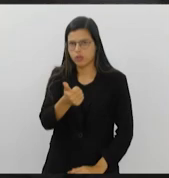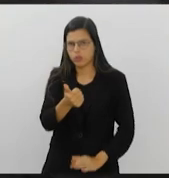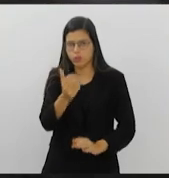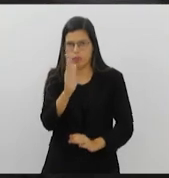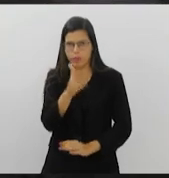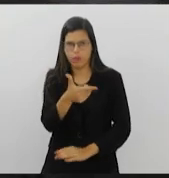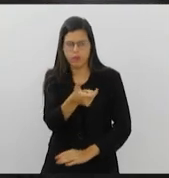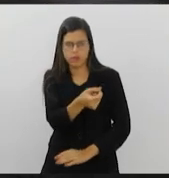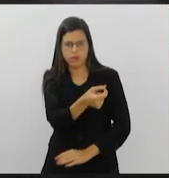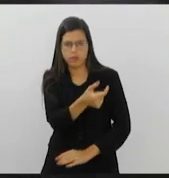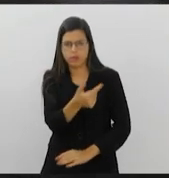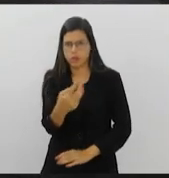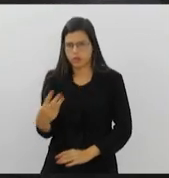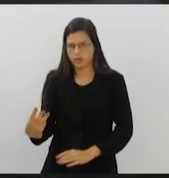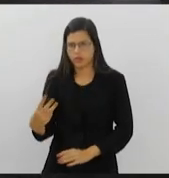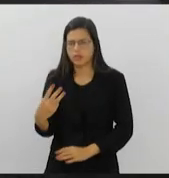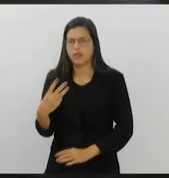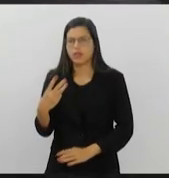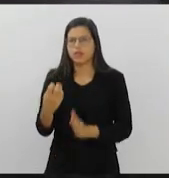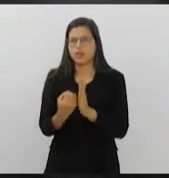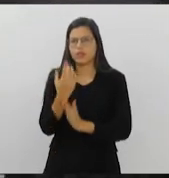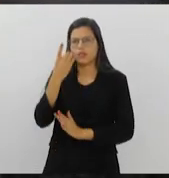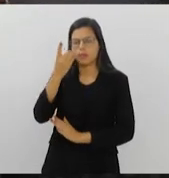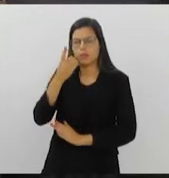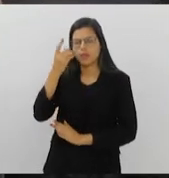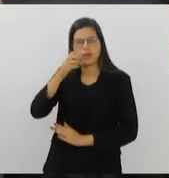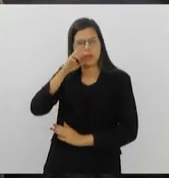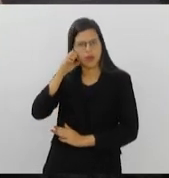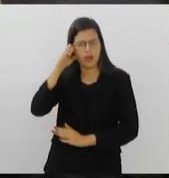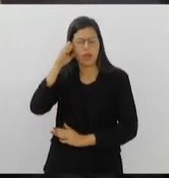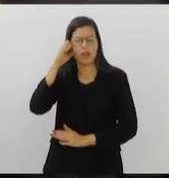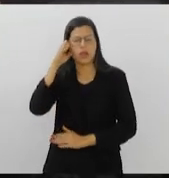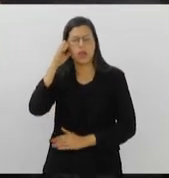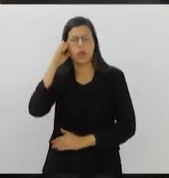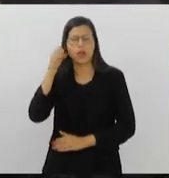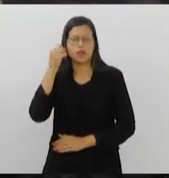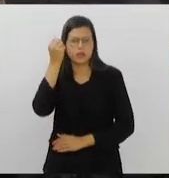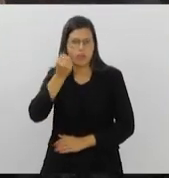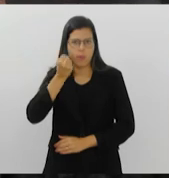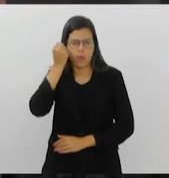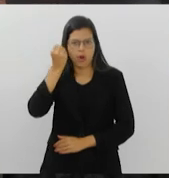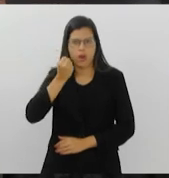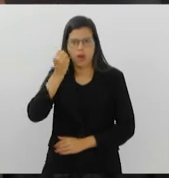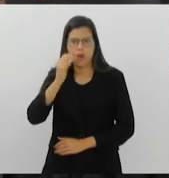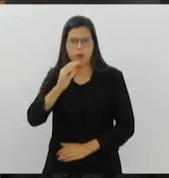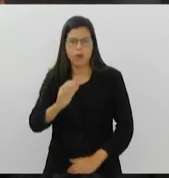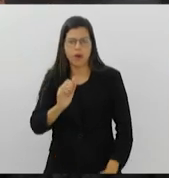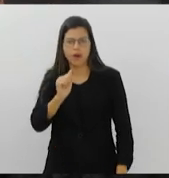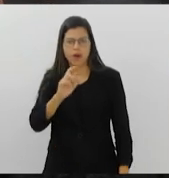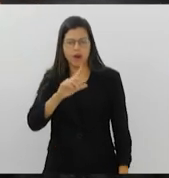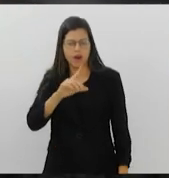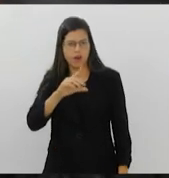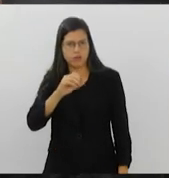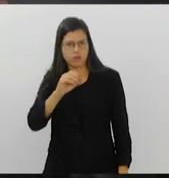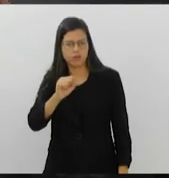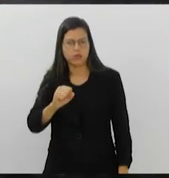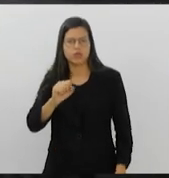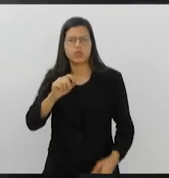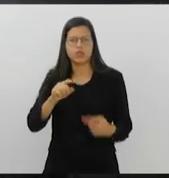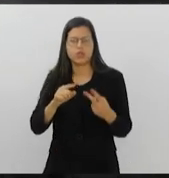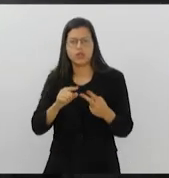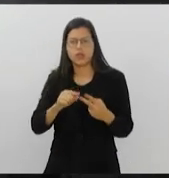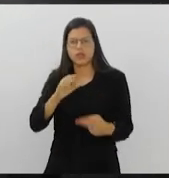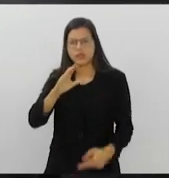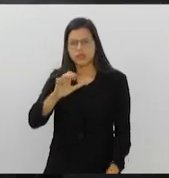2023, de autoria dos deputados Érica Takimoto, Samuel Malafaia, Carlos Mink, Marta Rocha, Célia